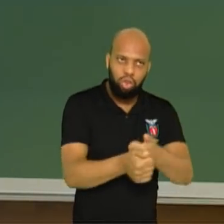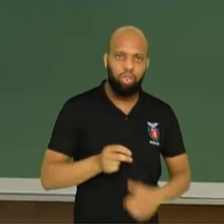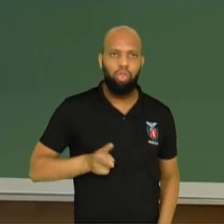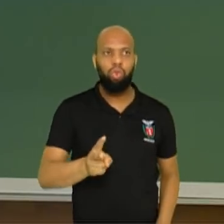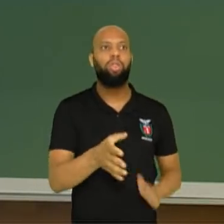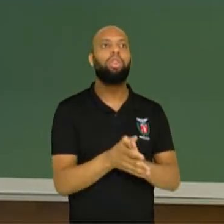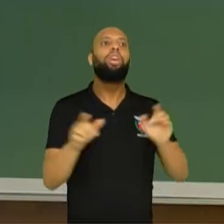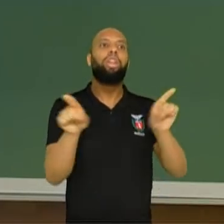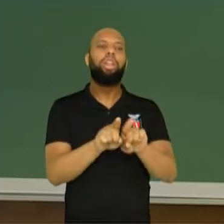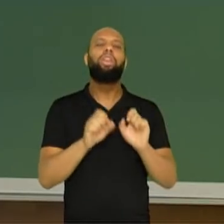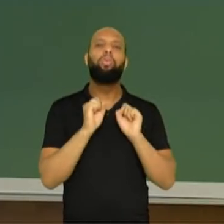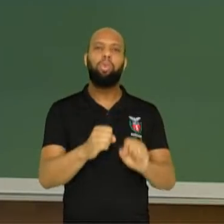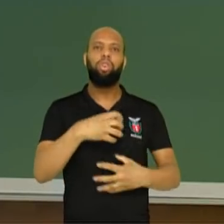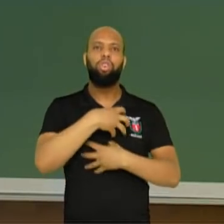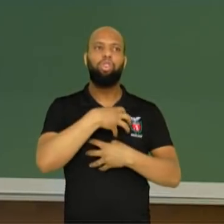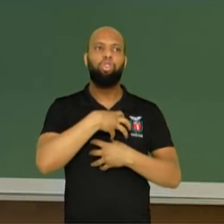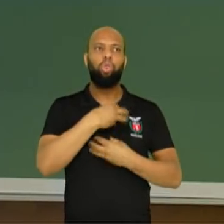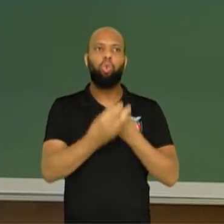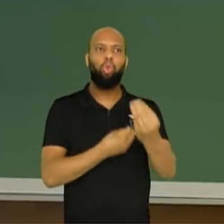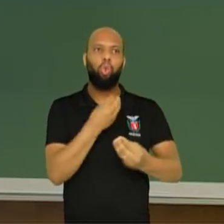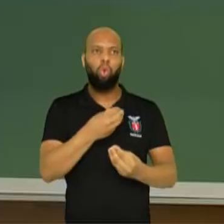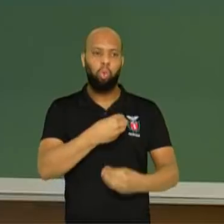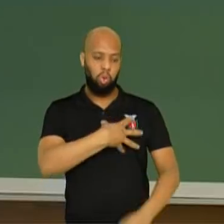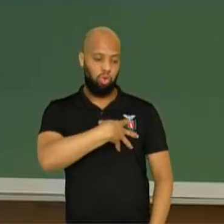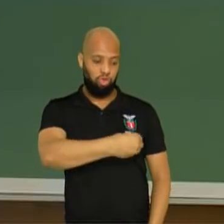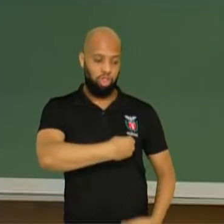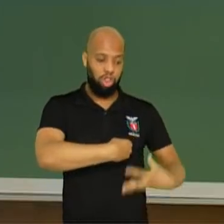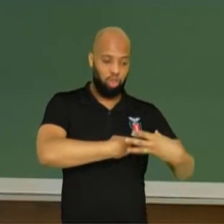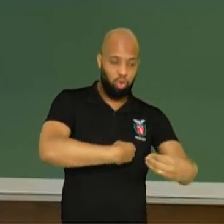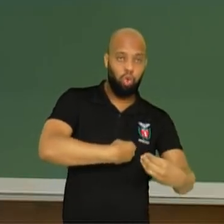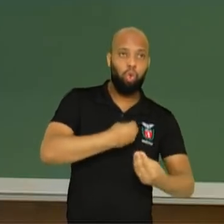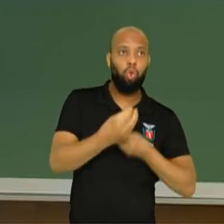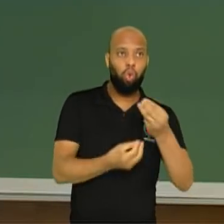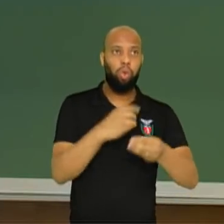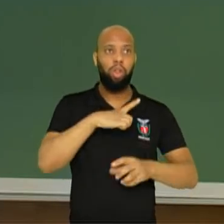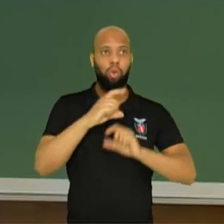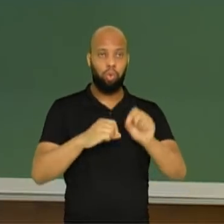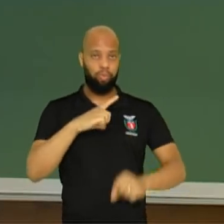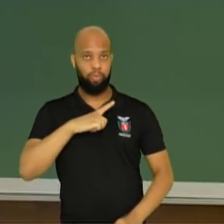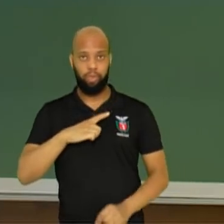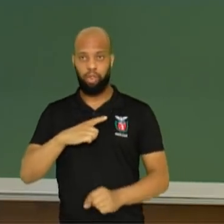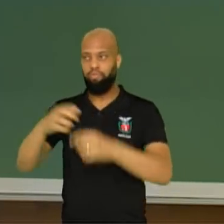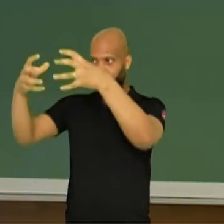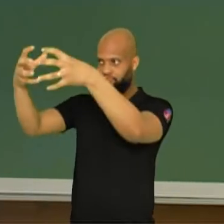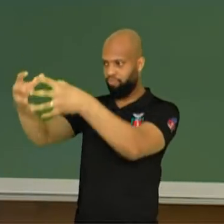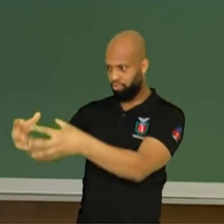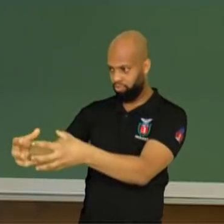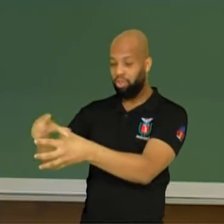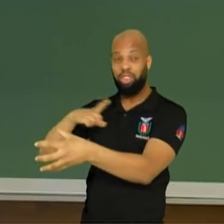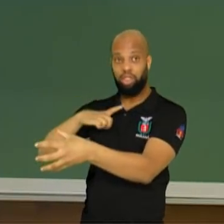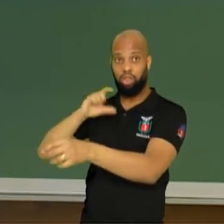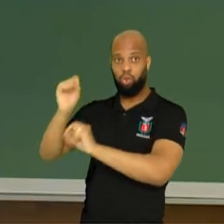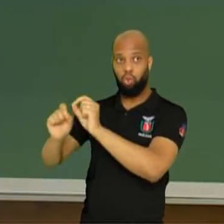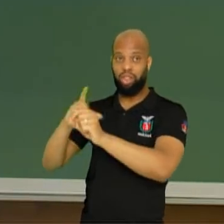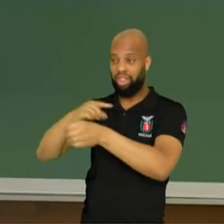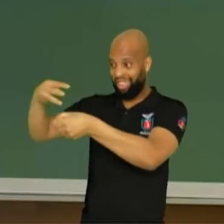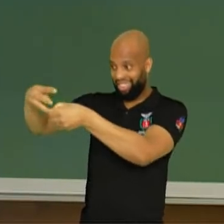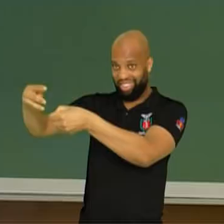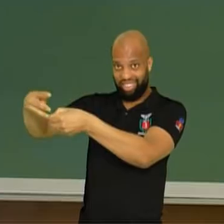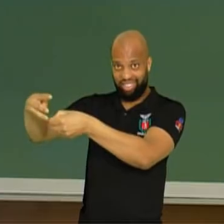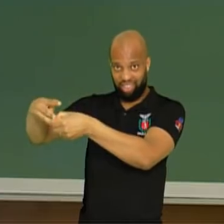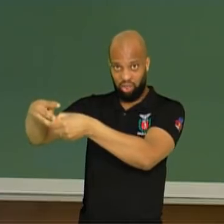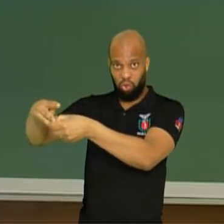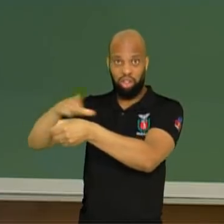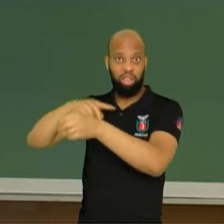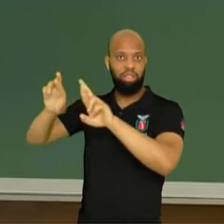E elas também podem se reproduzir de forma sexuada, aonde a esponja vai ter células lá do amebócito que